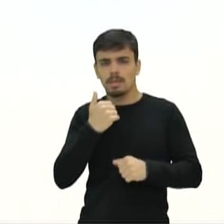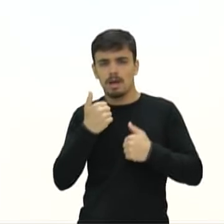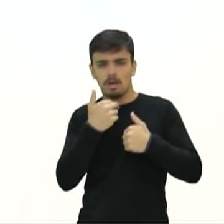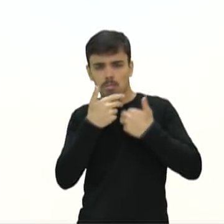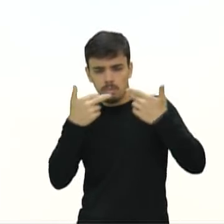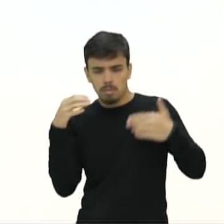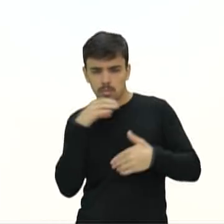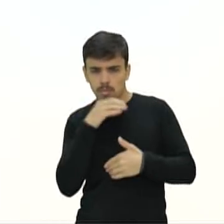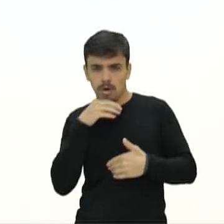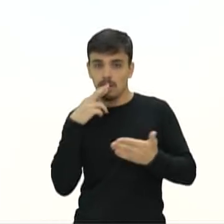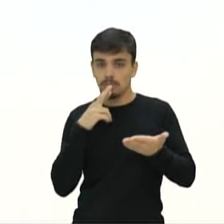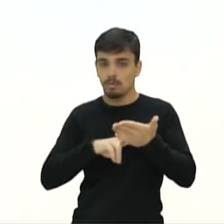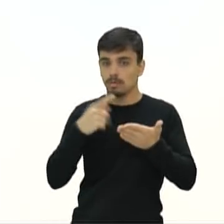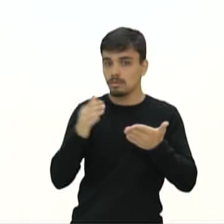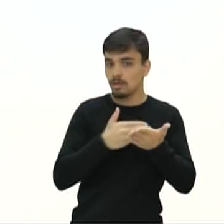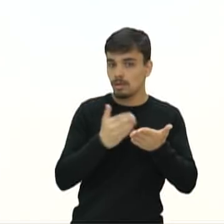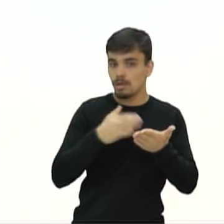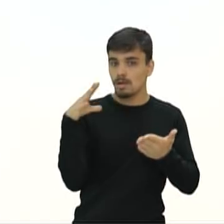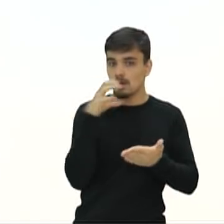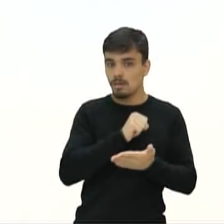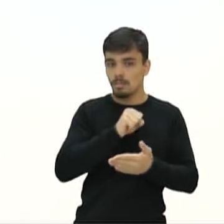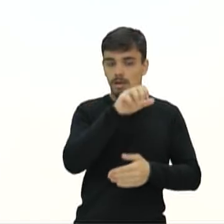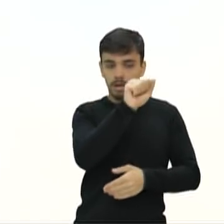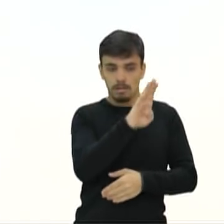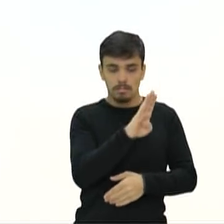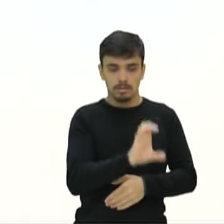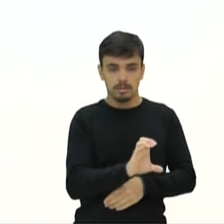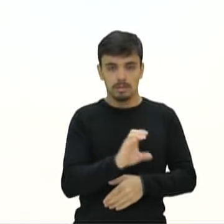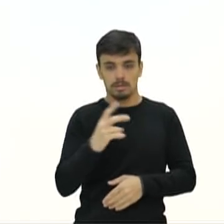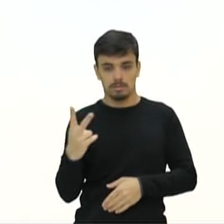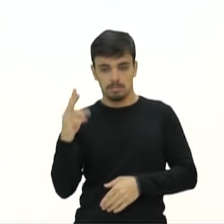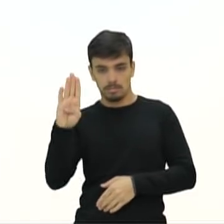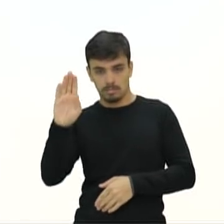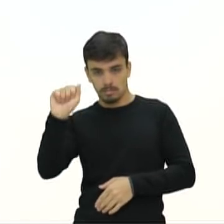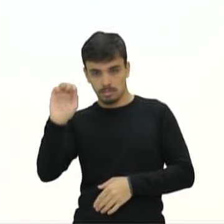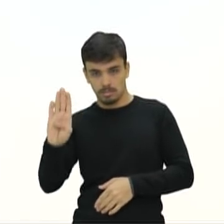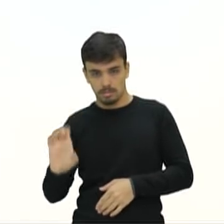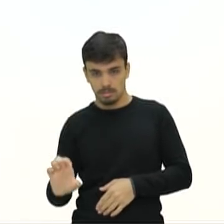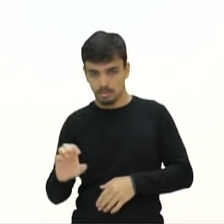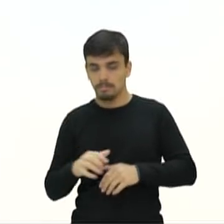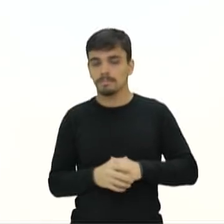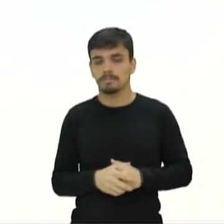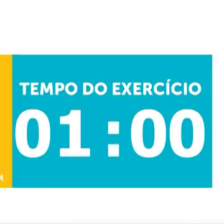seu caderno então rapidinho. Número 1, A, B ou C. Número 2, A, B ou C.